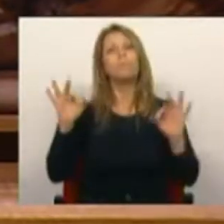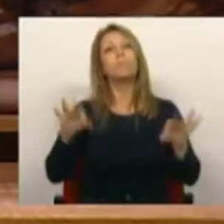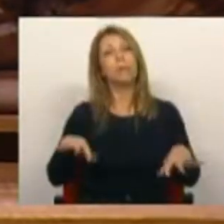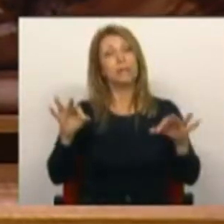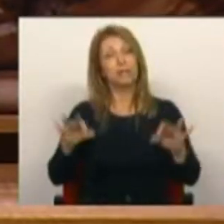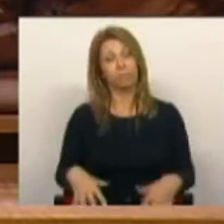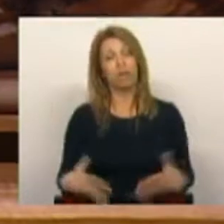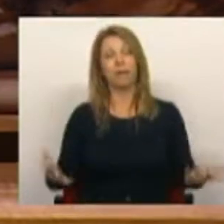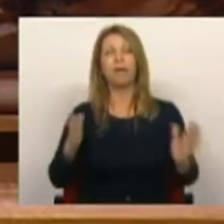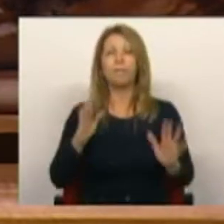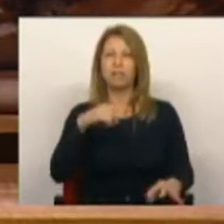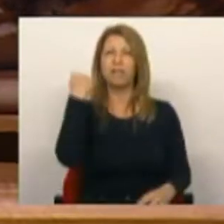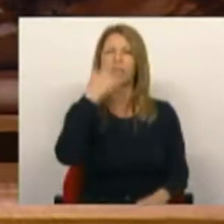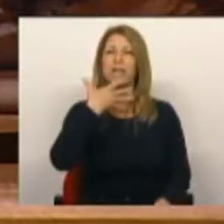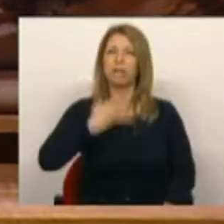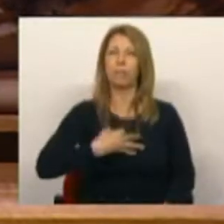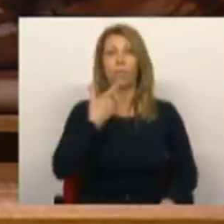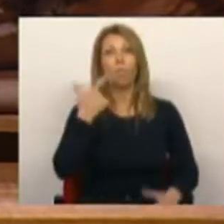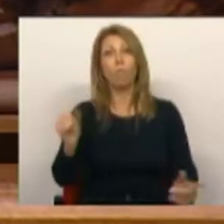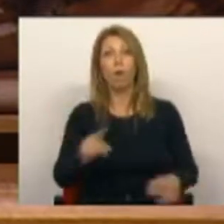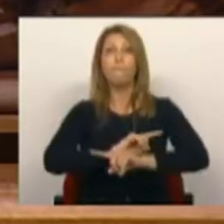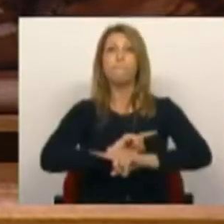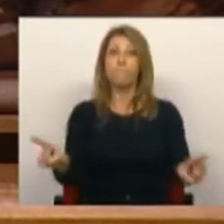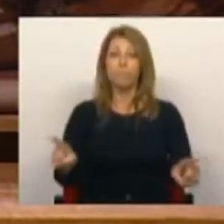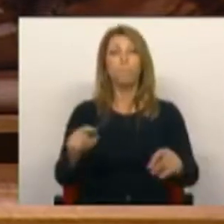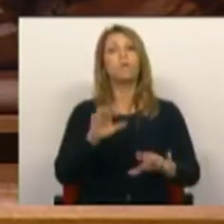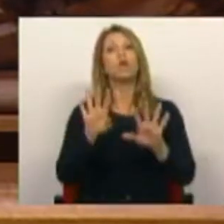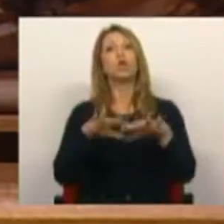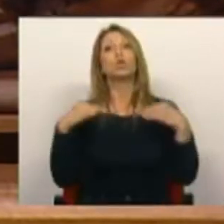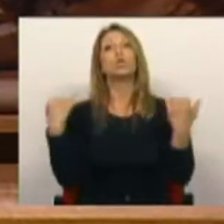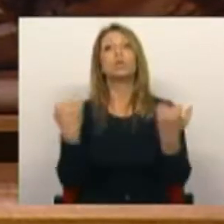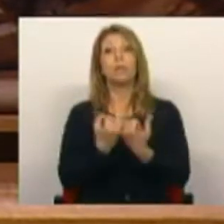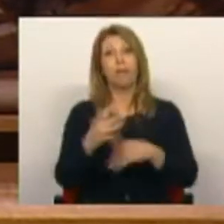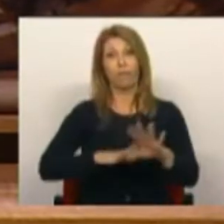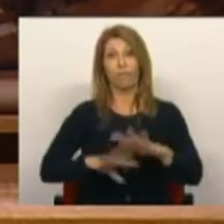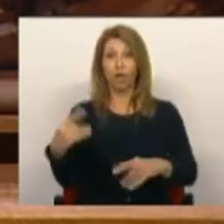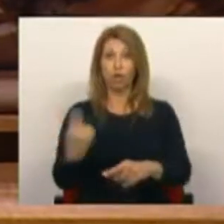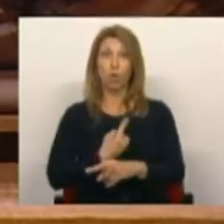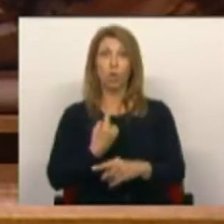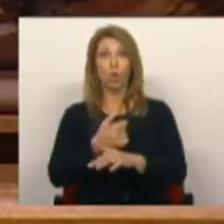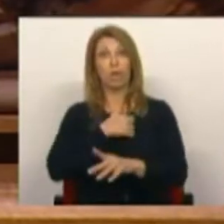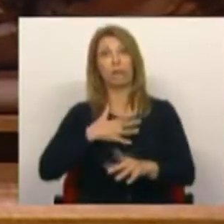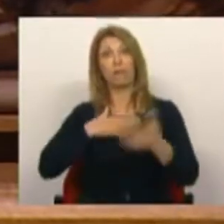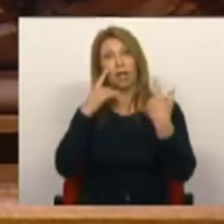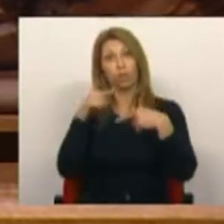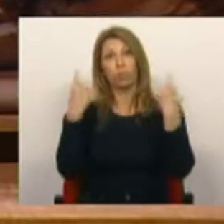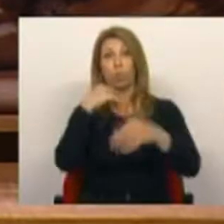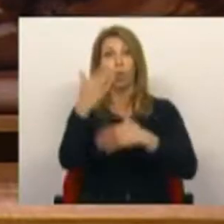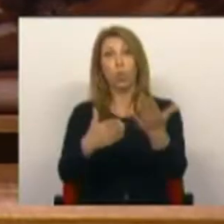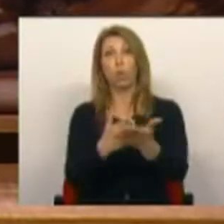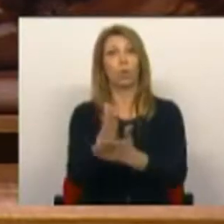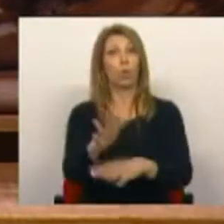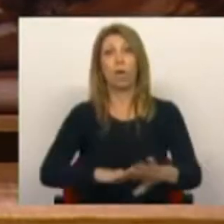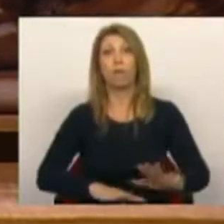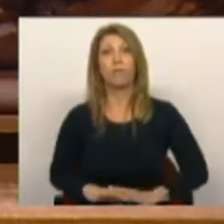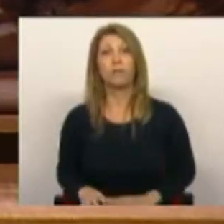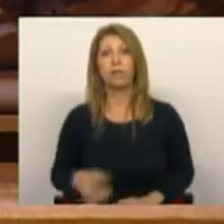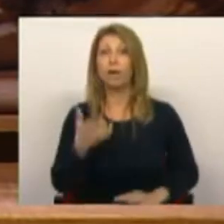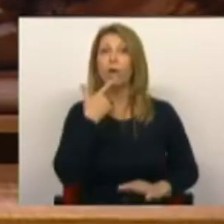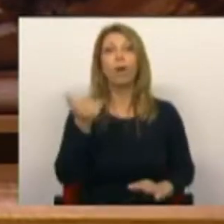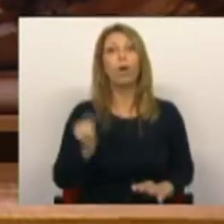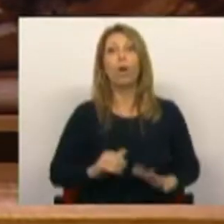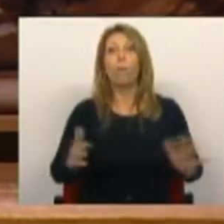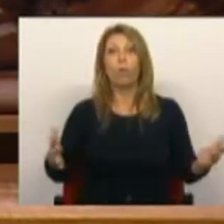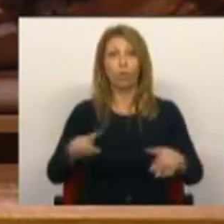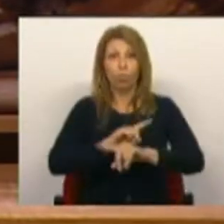credibilidade. Não se pode proibir a sociedade de fazer aquilo que as entidades públicas continuam a fazer. Não se pode